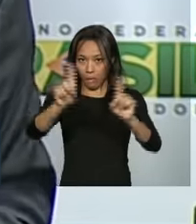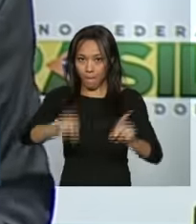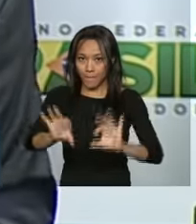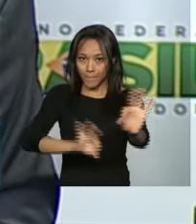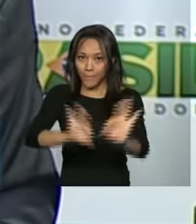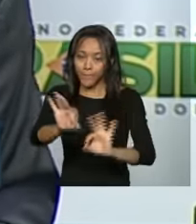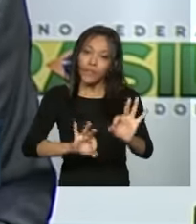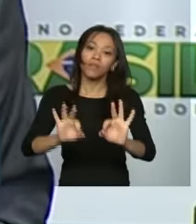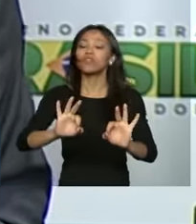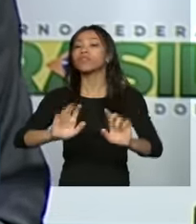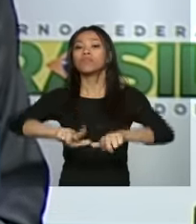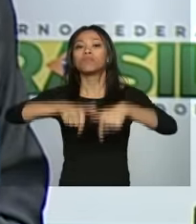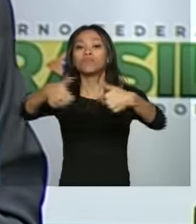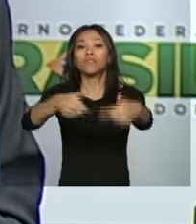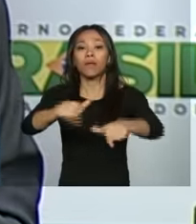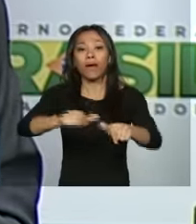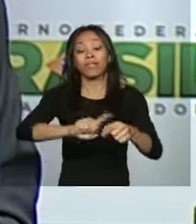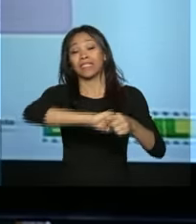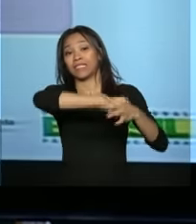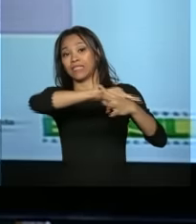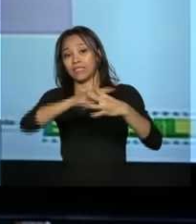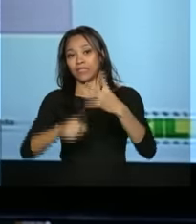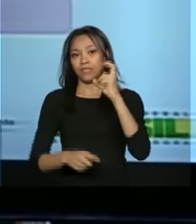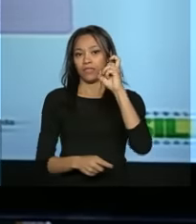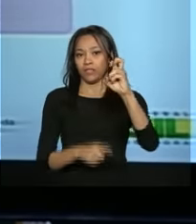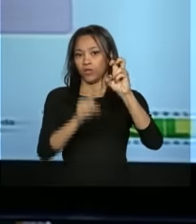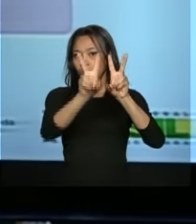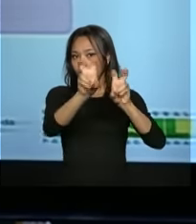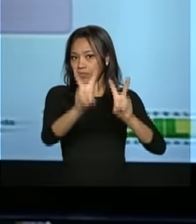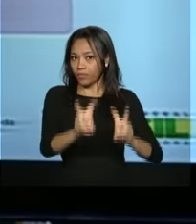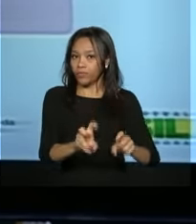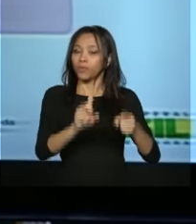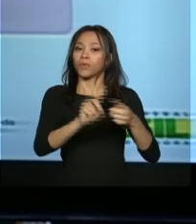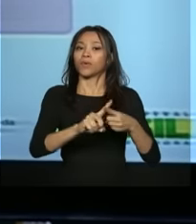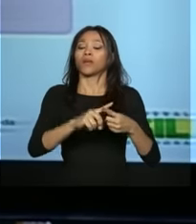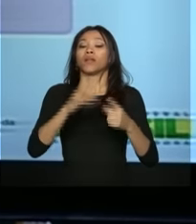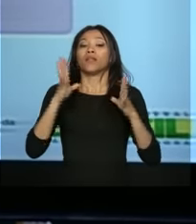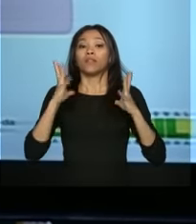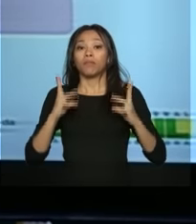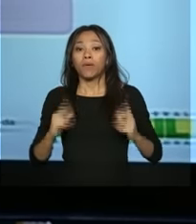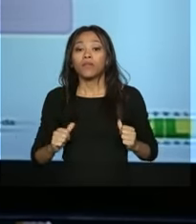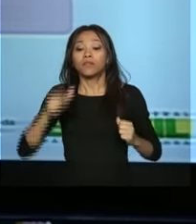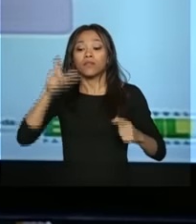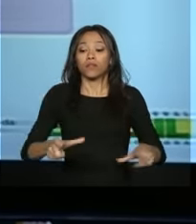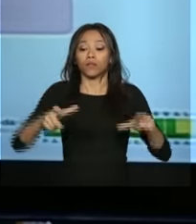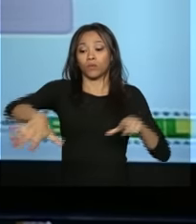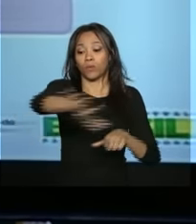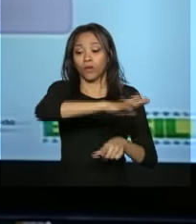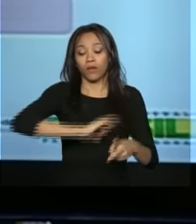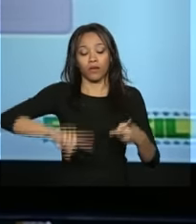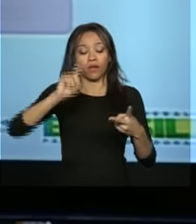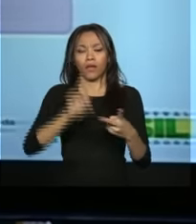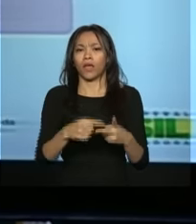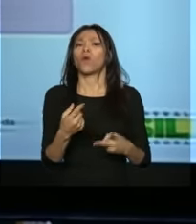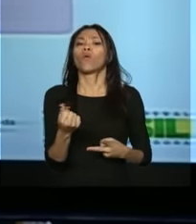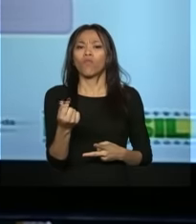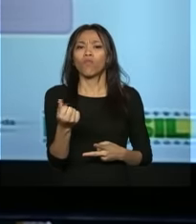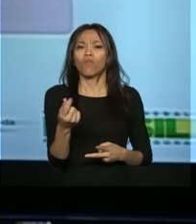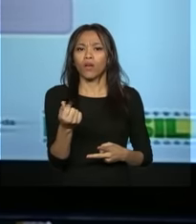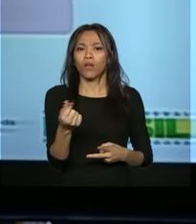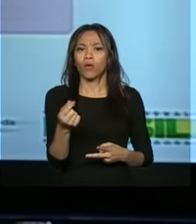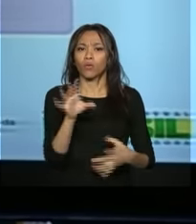cinco grandes eixos medidas de regulação sanitária medidas de regulação Econômica medidas de